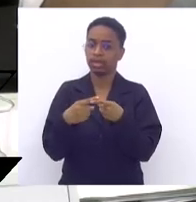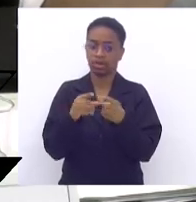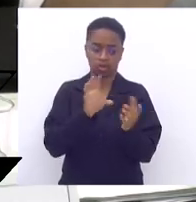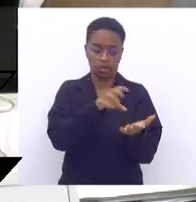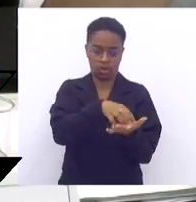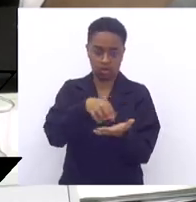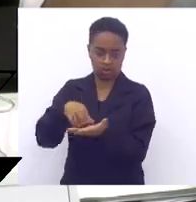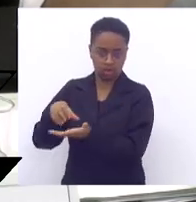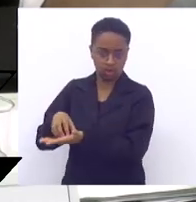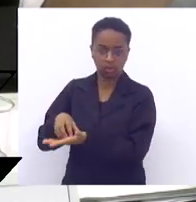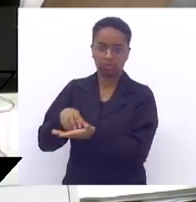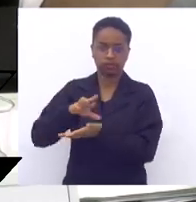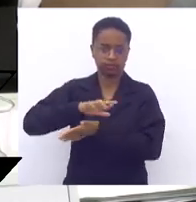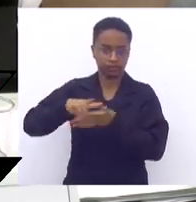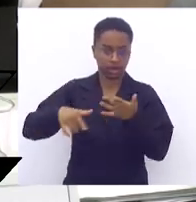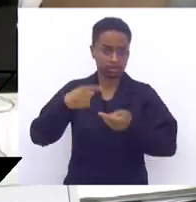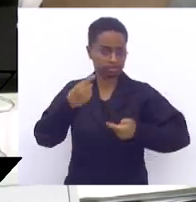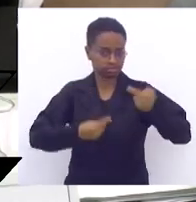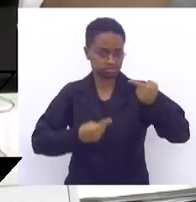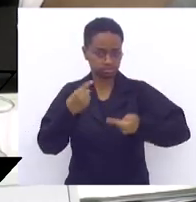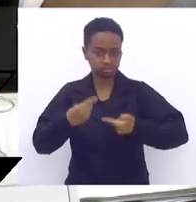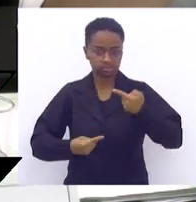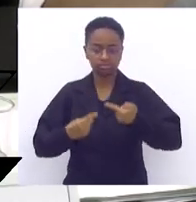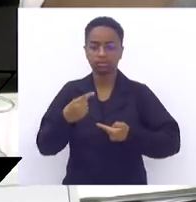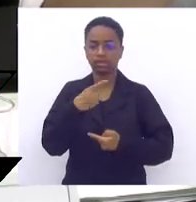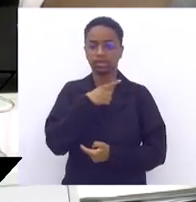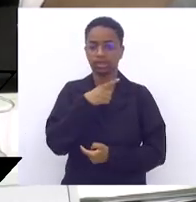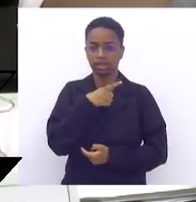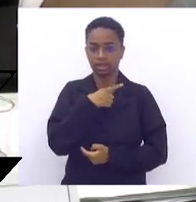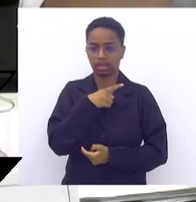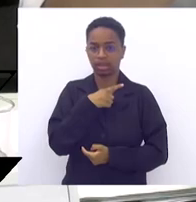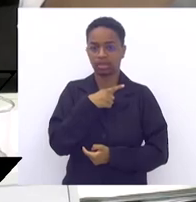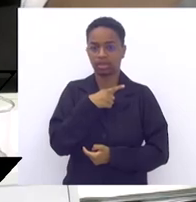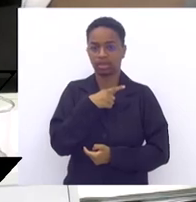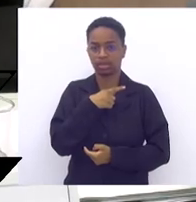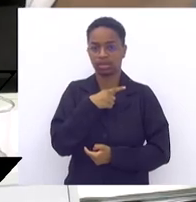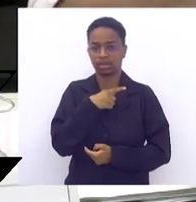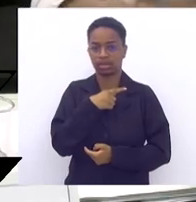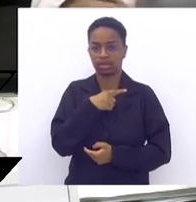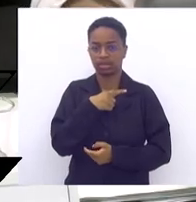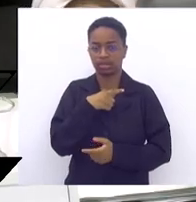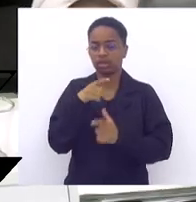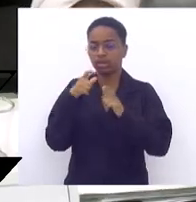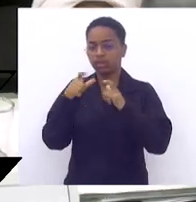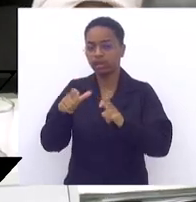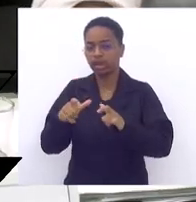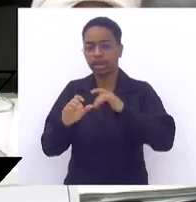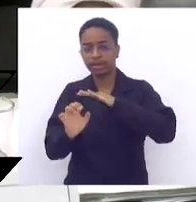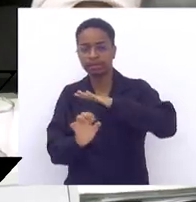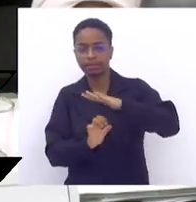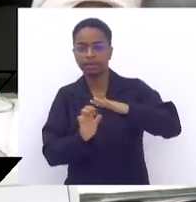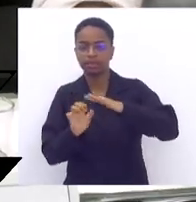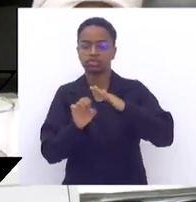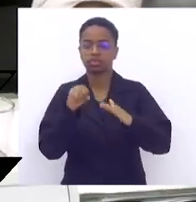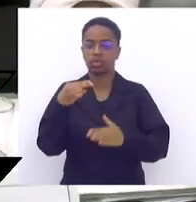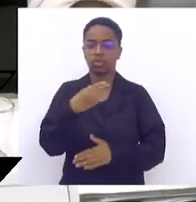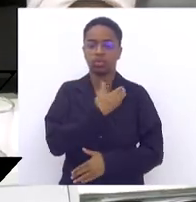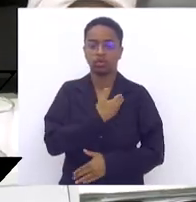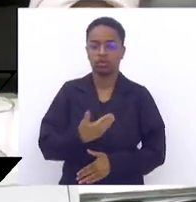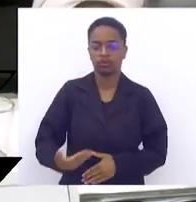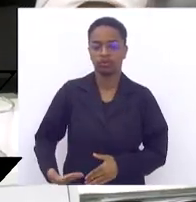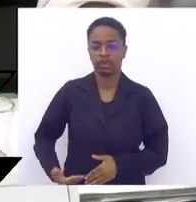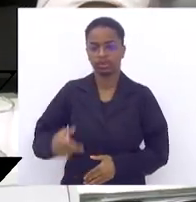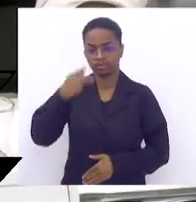de bacia que discutiram isso, aonde tem assento os empresários, os governos municipais,